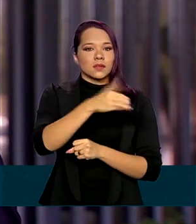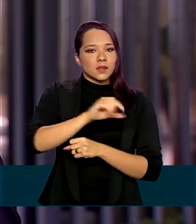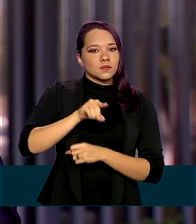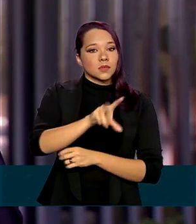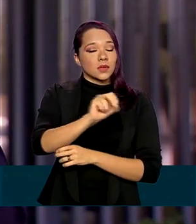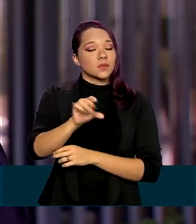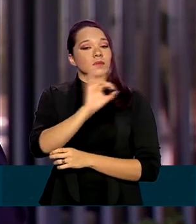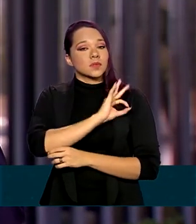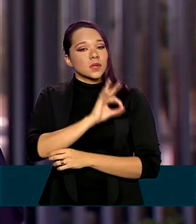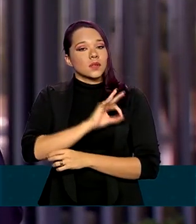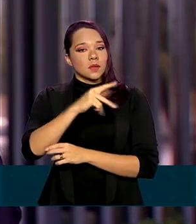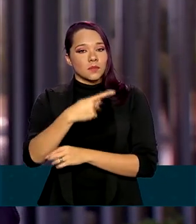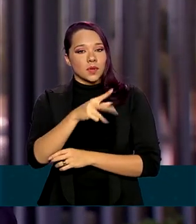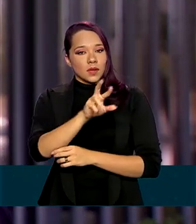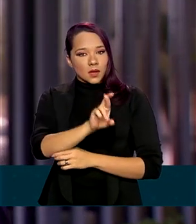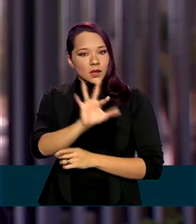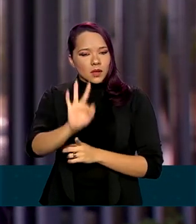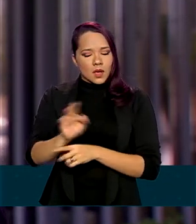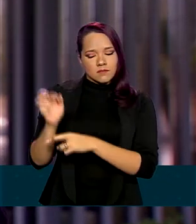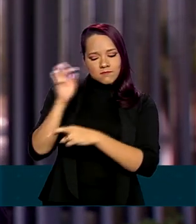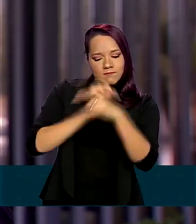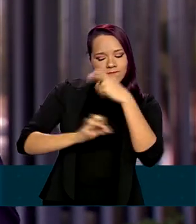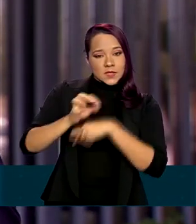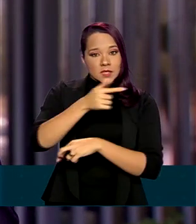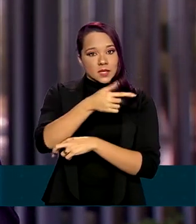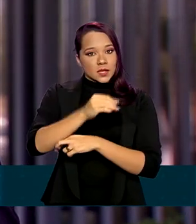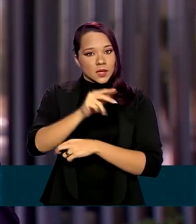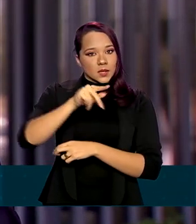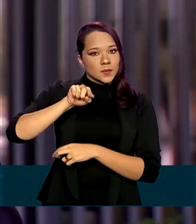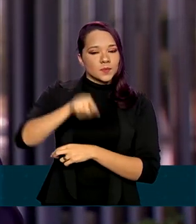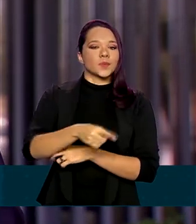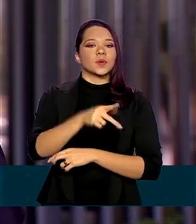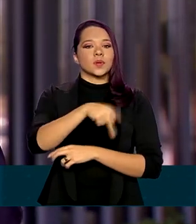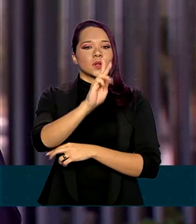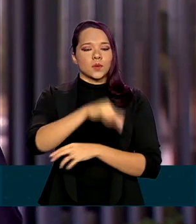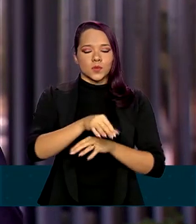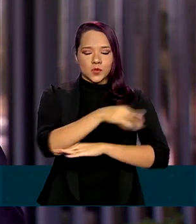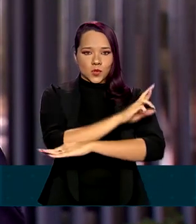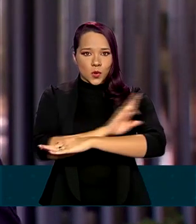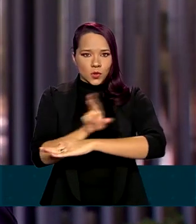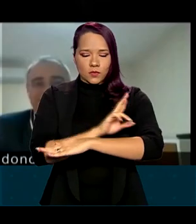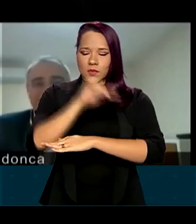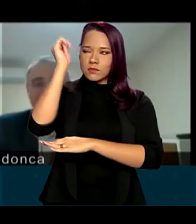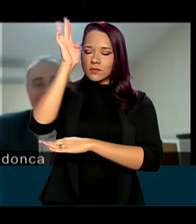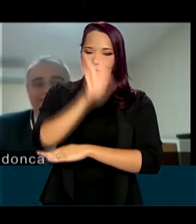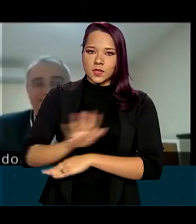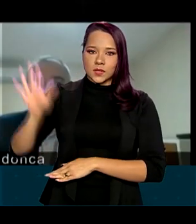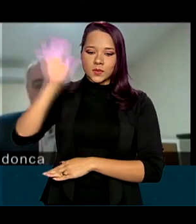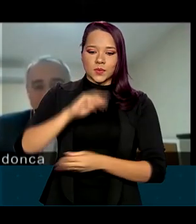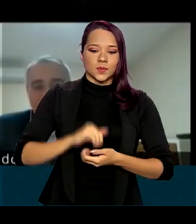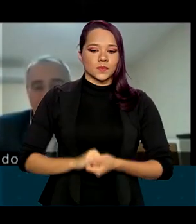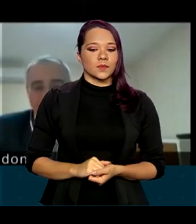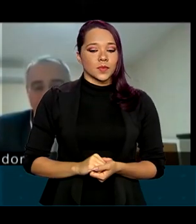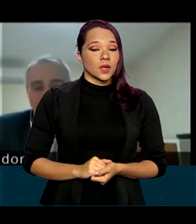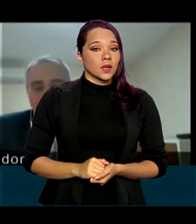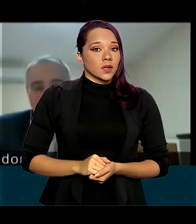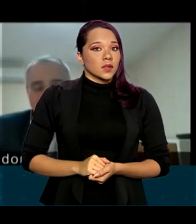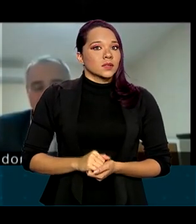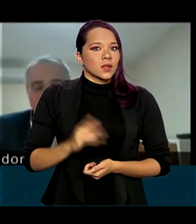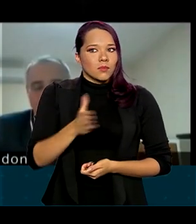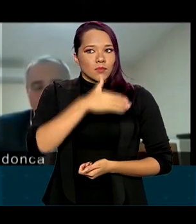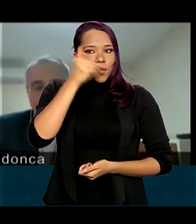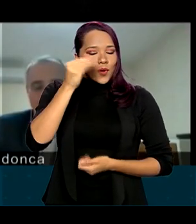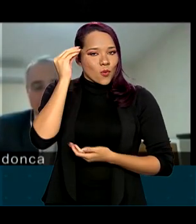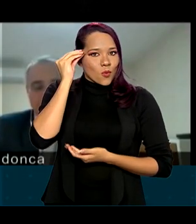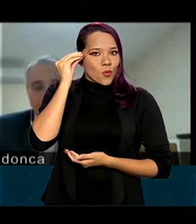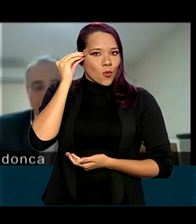10.500 policiais da PRF que patrulham os 70 mil quilômetros de rodovias federais em todo o país. Não existe melhor reconhecimento da